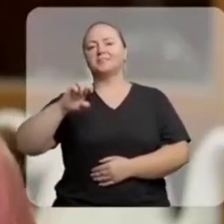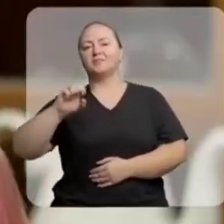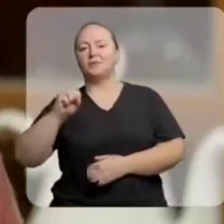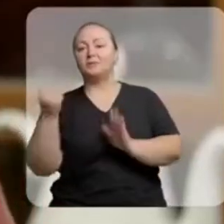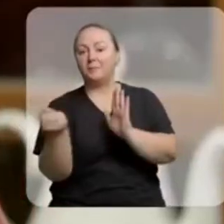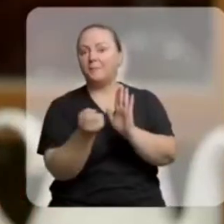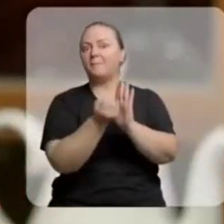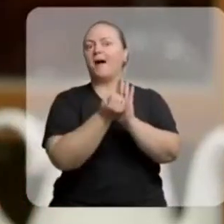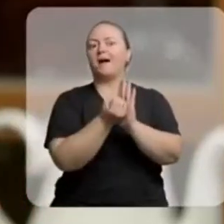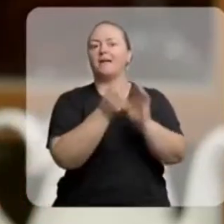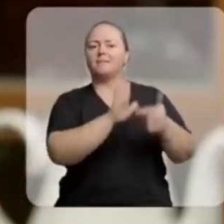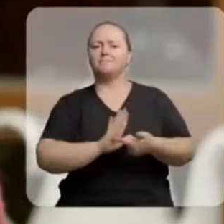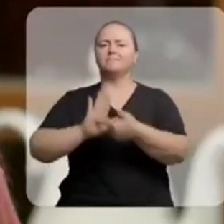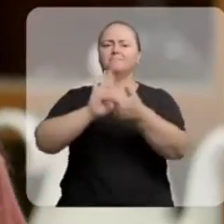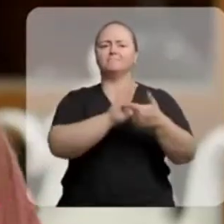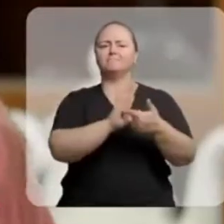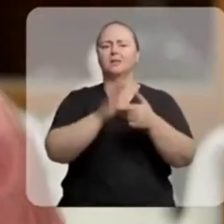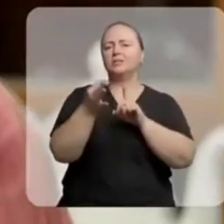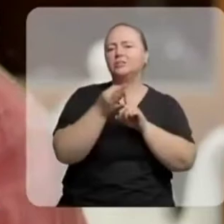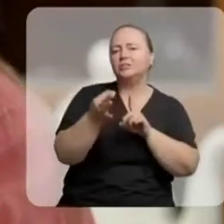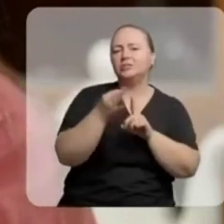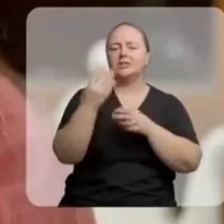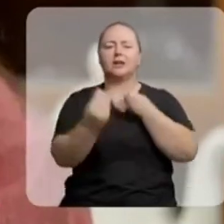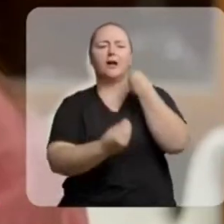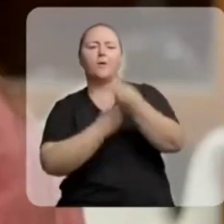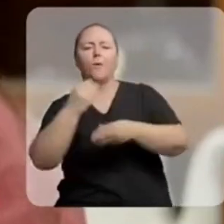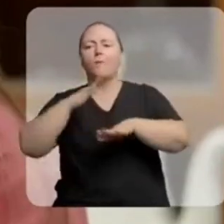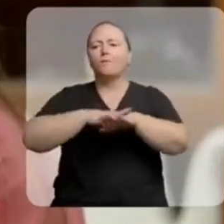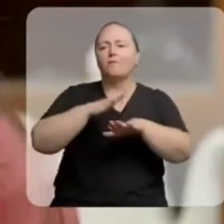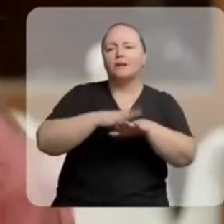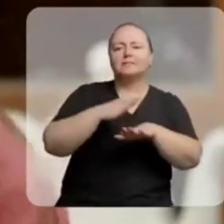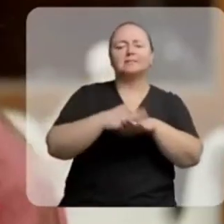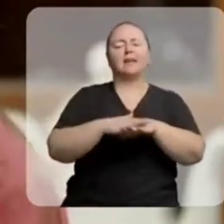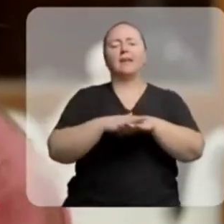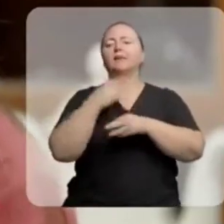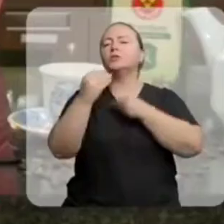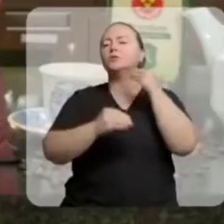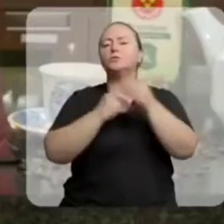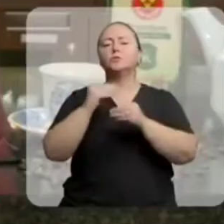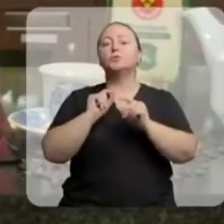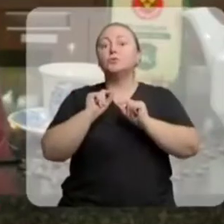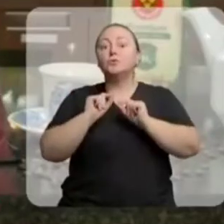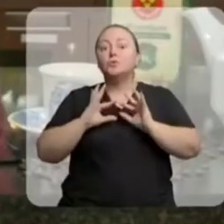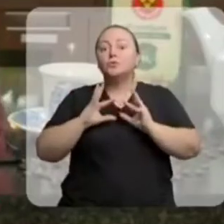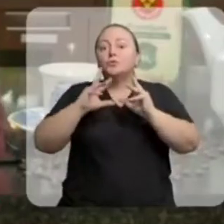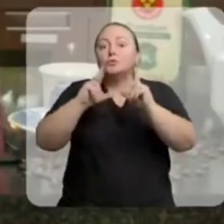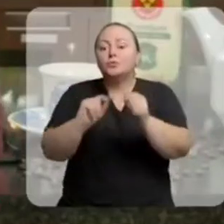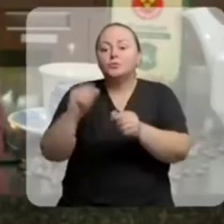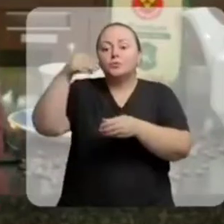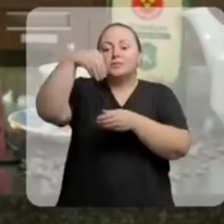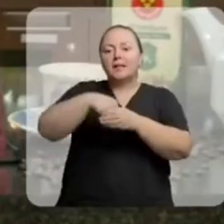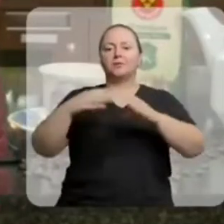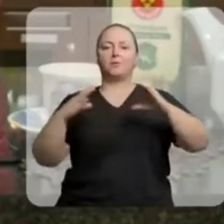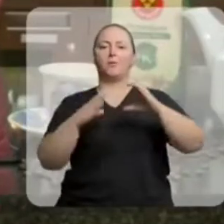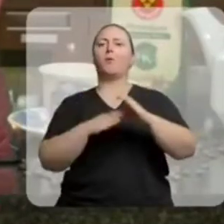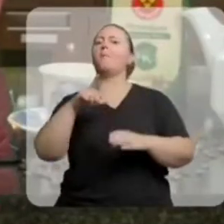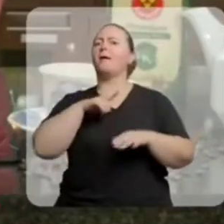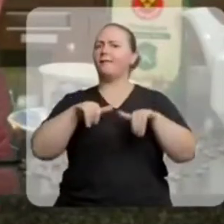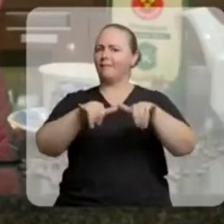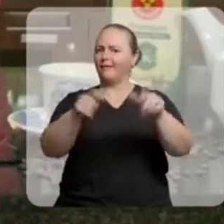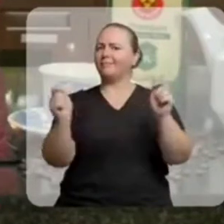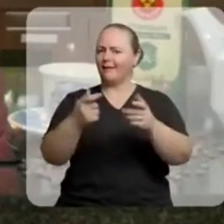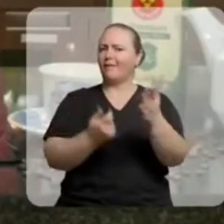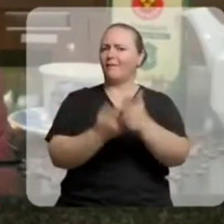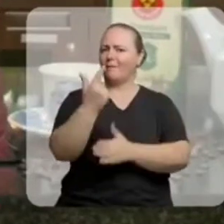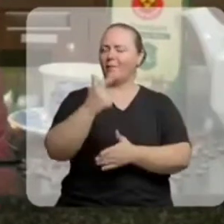alguns métodos de preparo, todos eles disponíveis na Cooper. Isso é legal relembrar sempre que possível